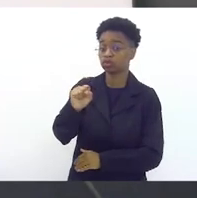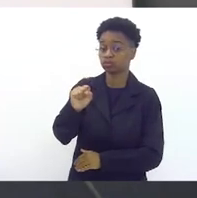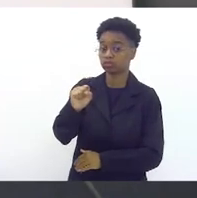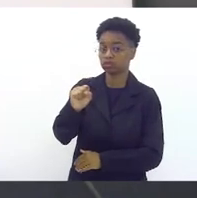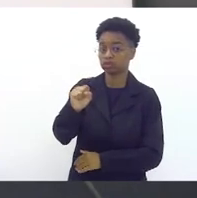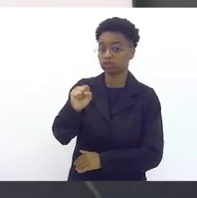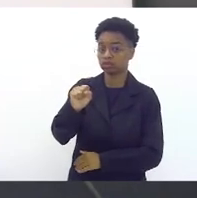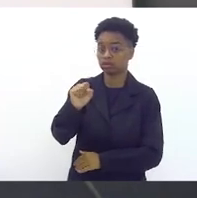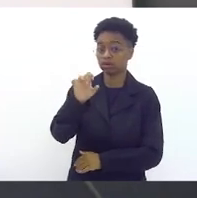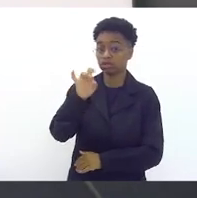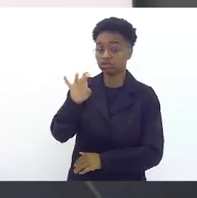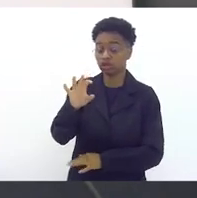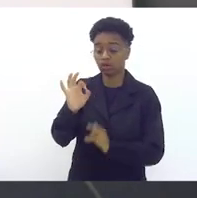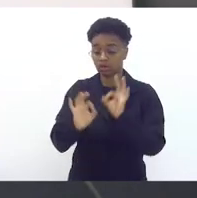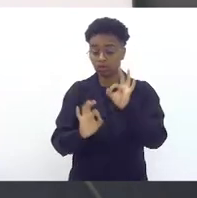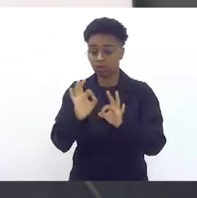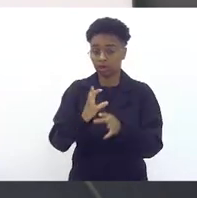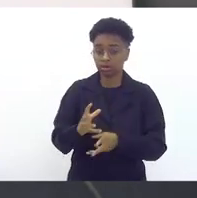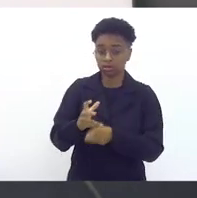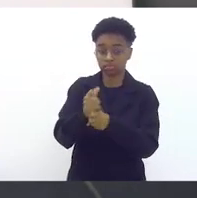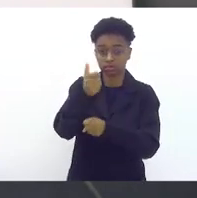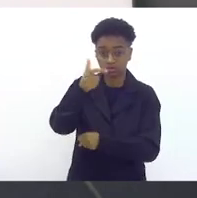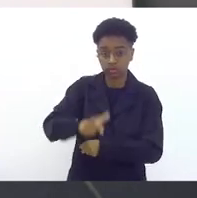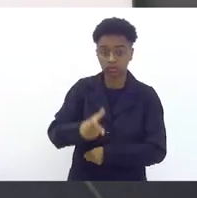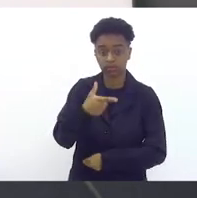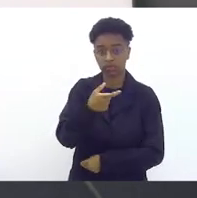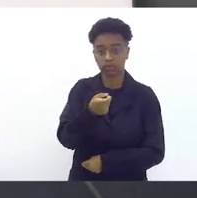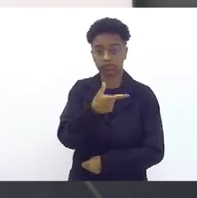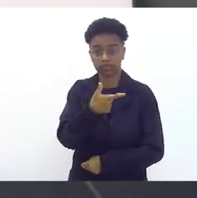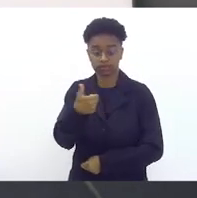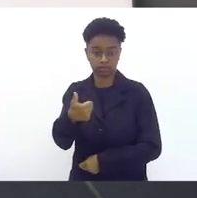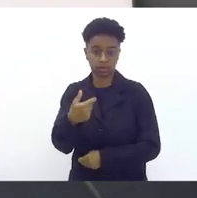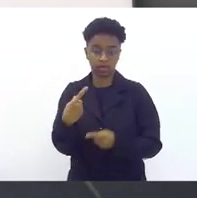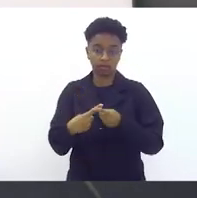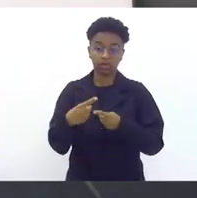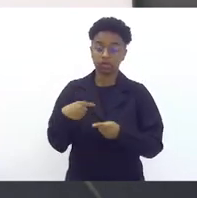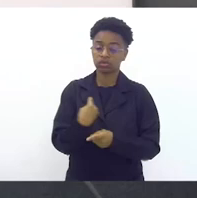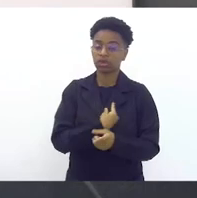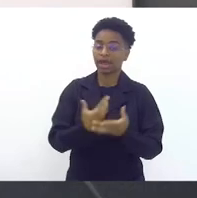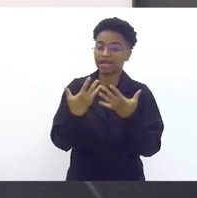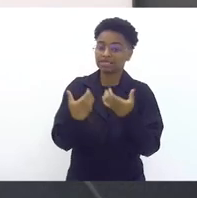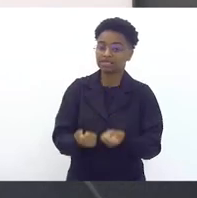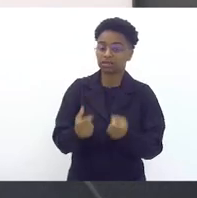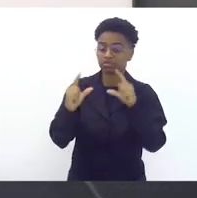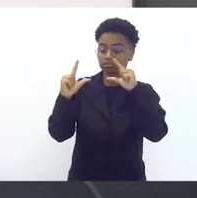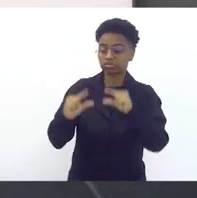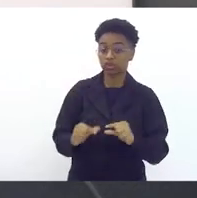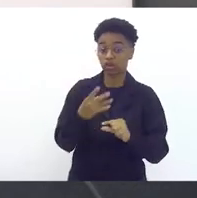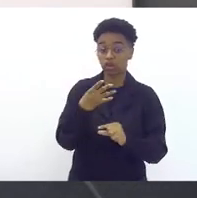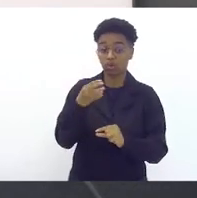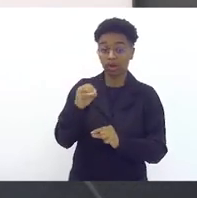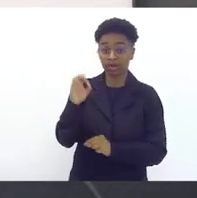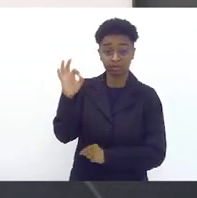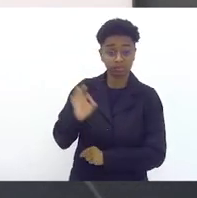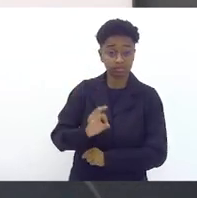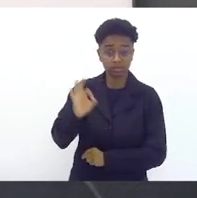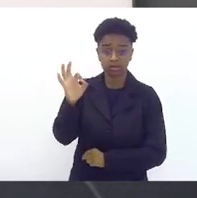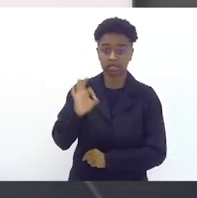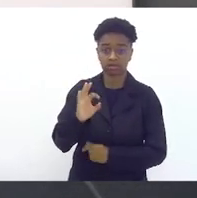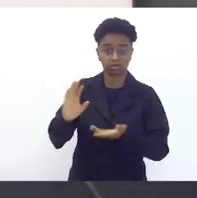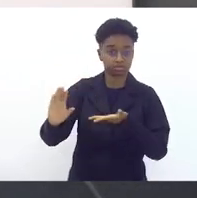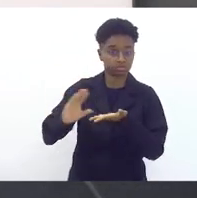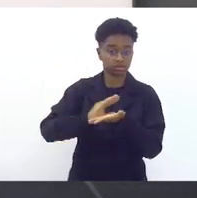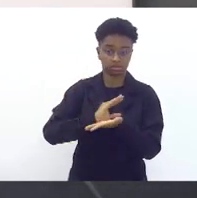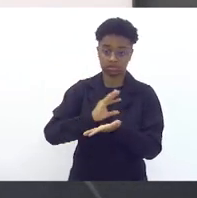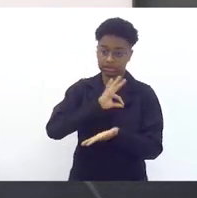foram recalculados em 2021, porque nós aceitamos reduzir 40% da remuneração dos trabalhadores.